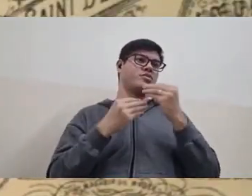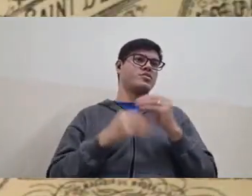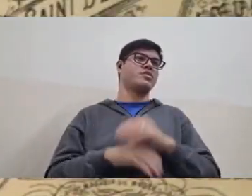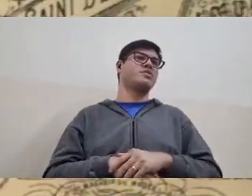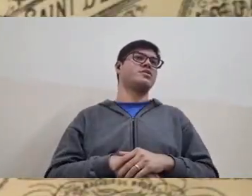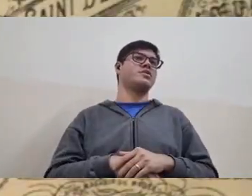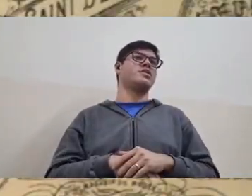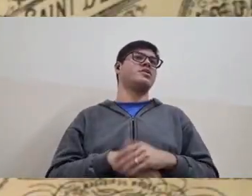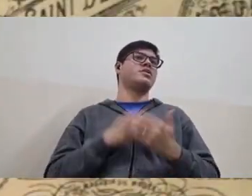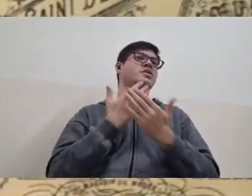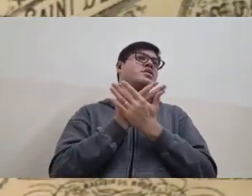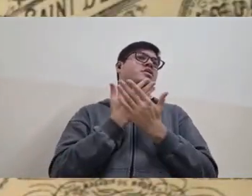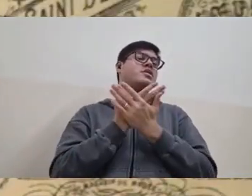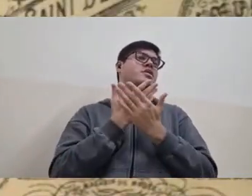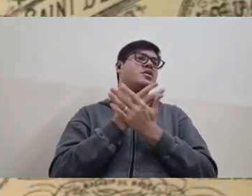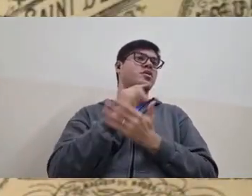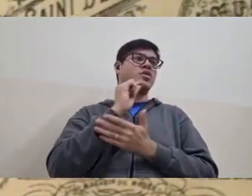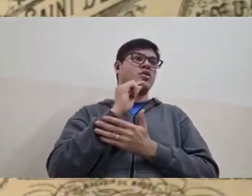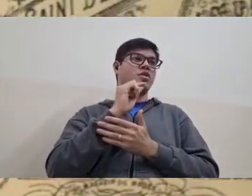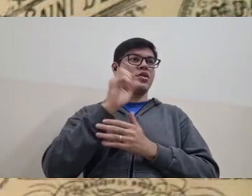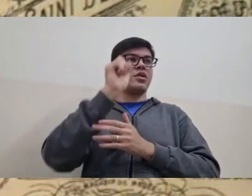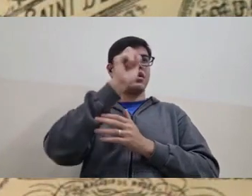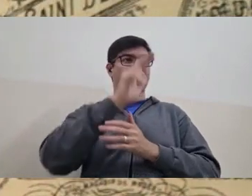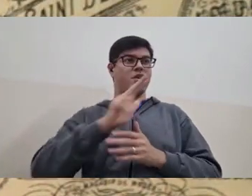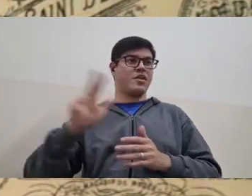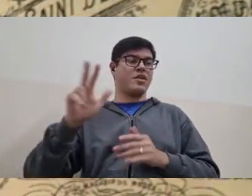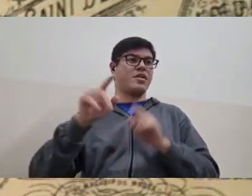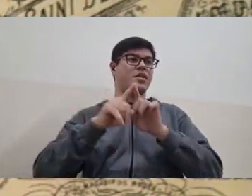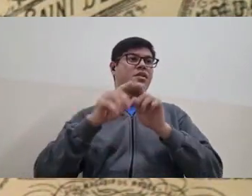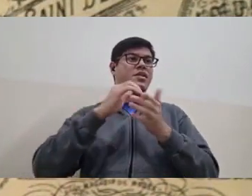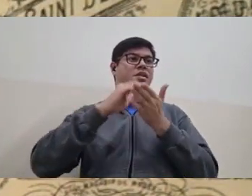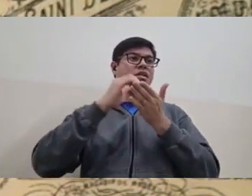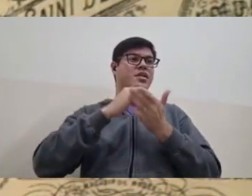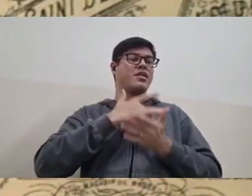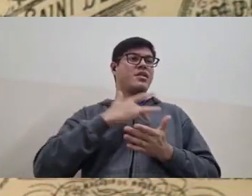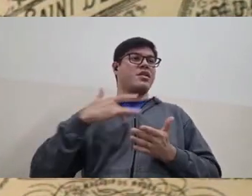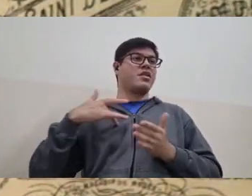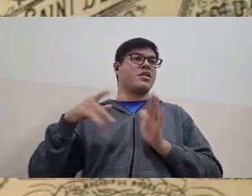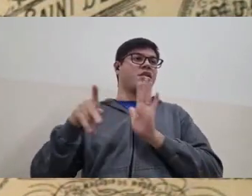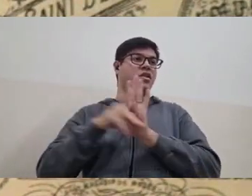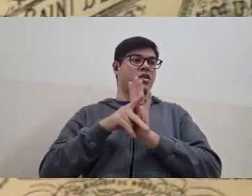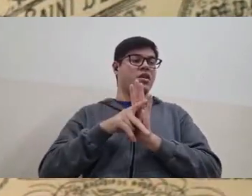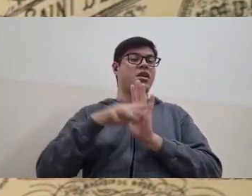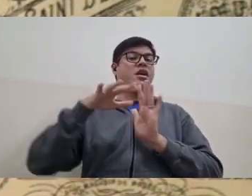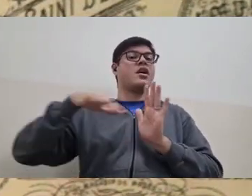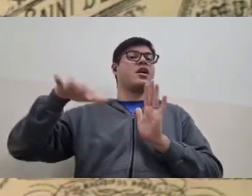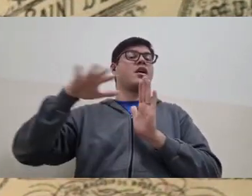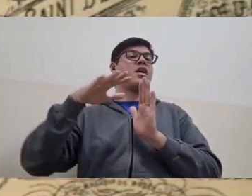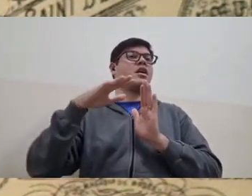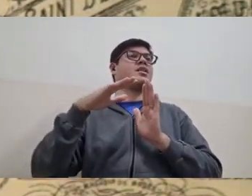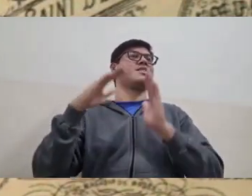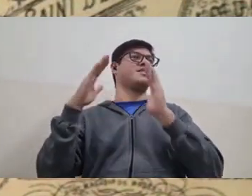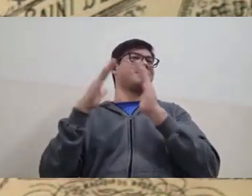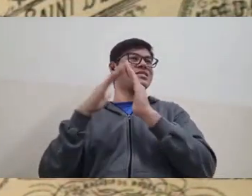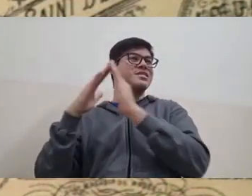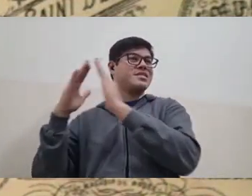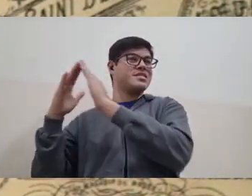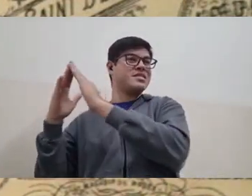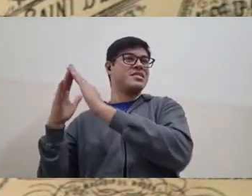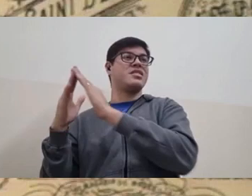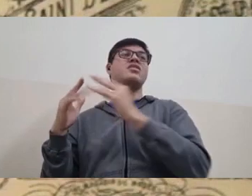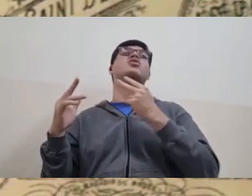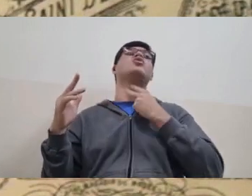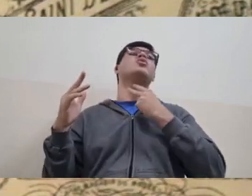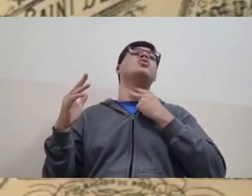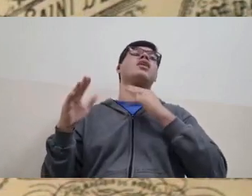segundo o que eu estudei da legislação da Anvisa e da Secretaria de Saúde? No meio urbano, a gente não consegue